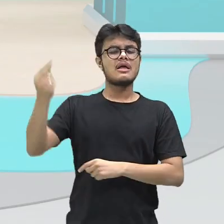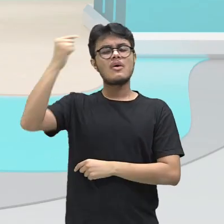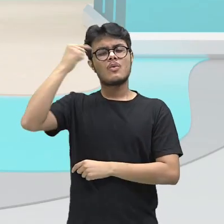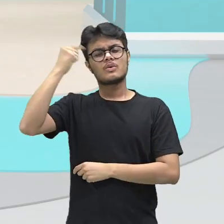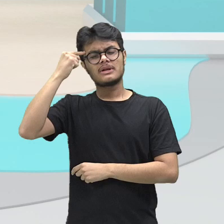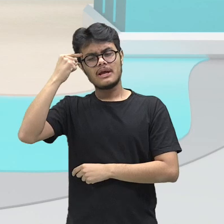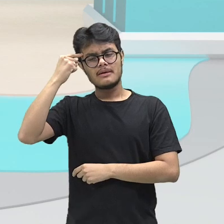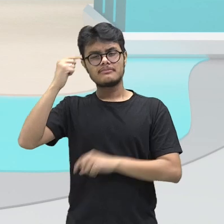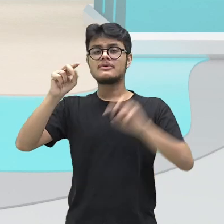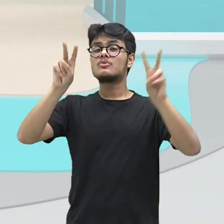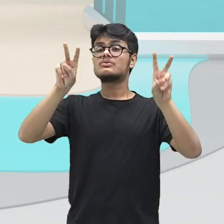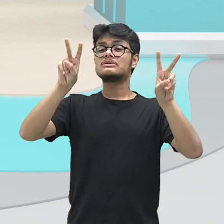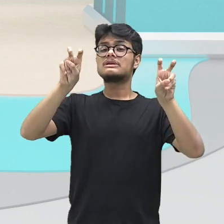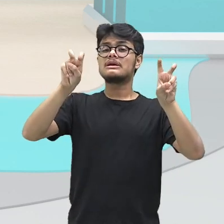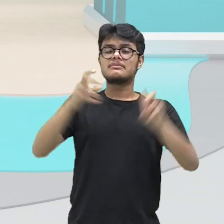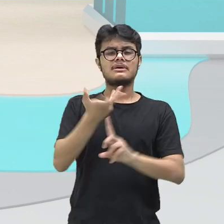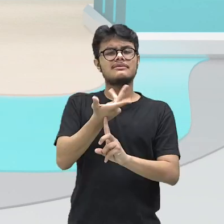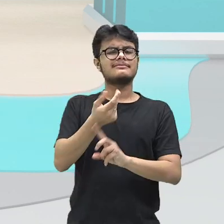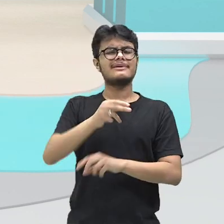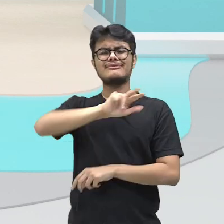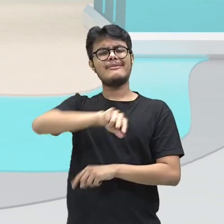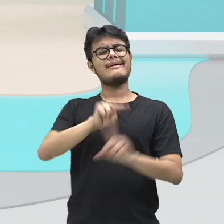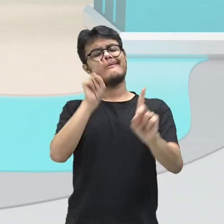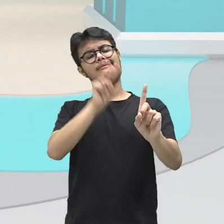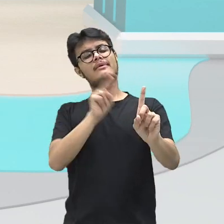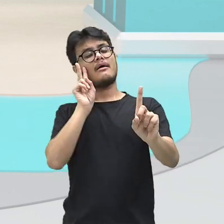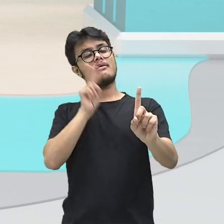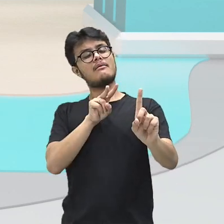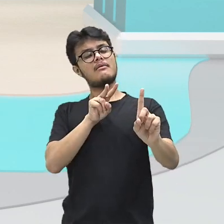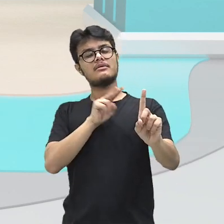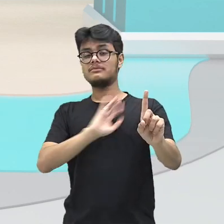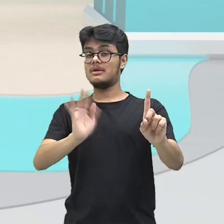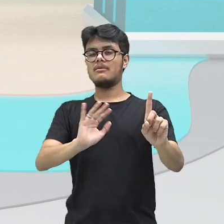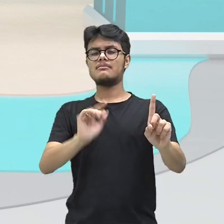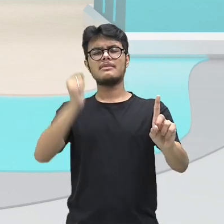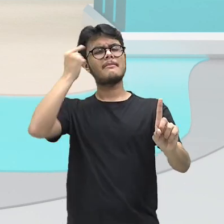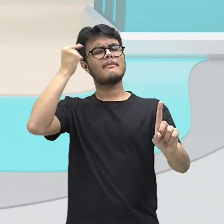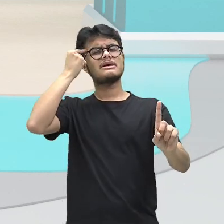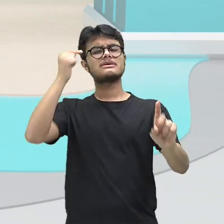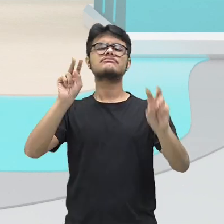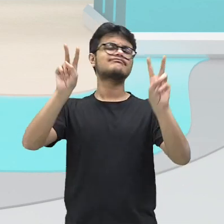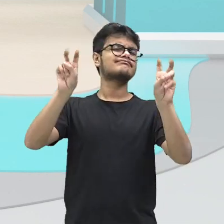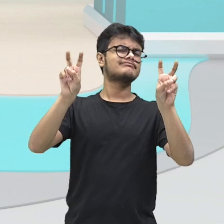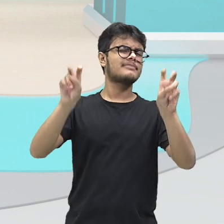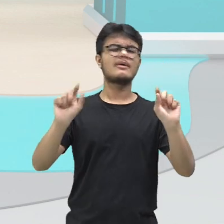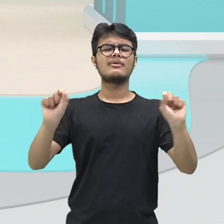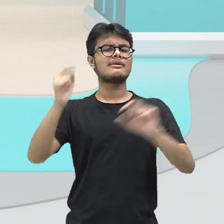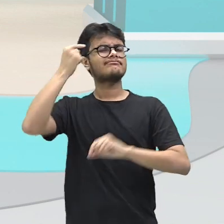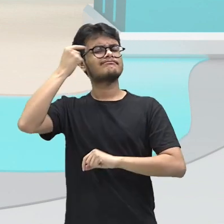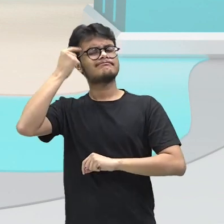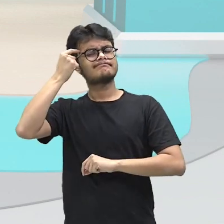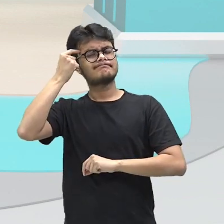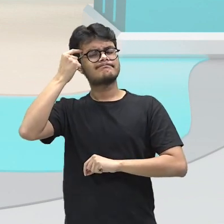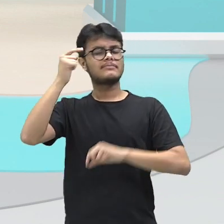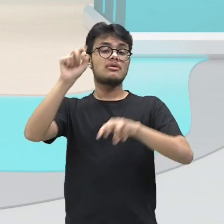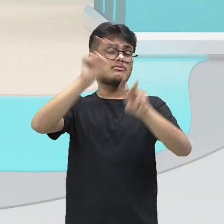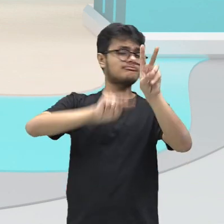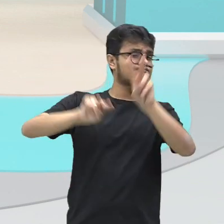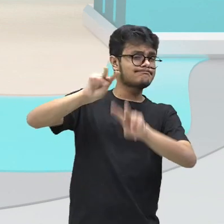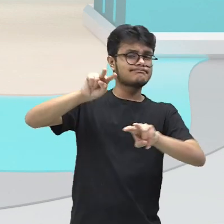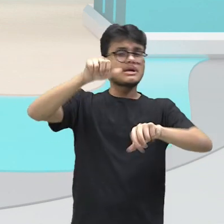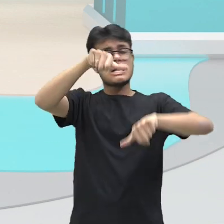caráter reflexivo. Eu não quero só observar essa obra de arte, eu quero fazer uma reflexão acerca dela. Ou seja, ao observar uma